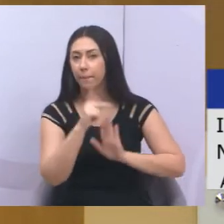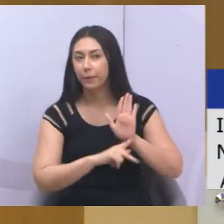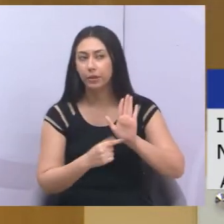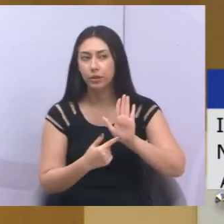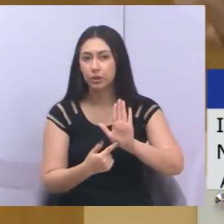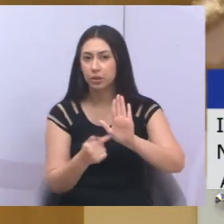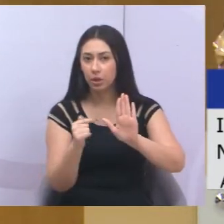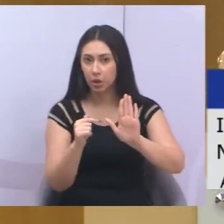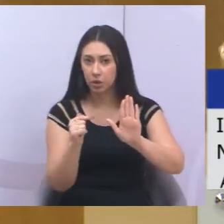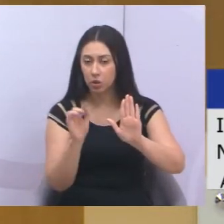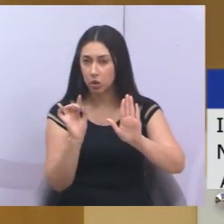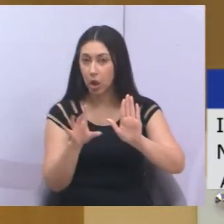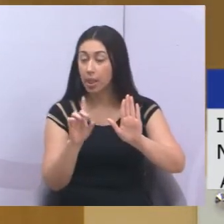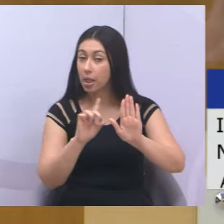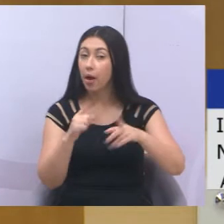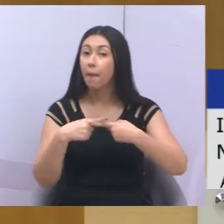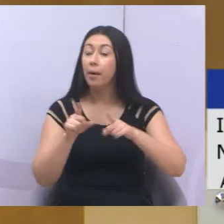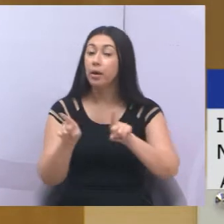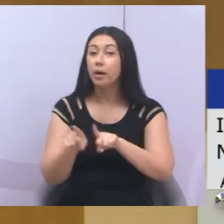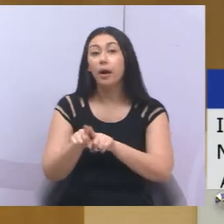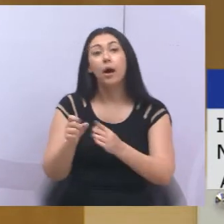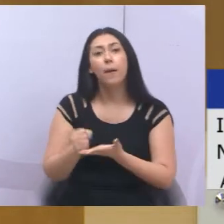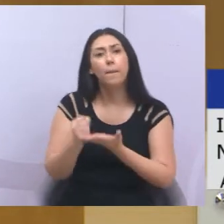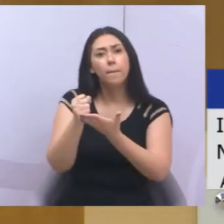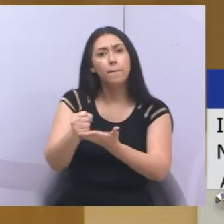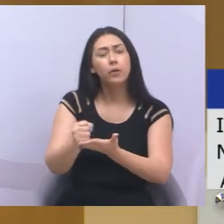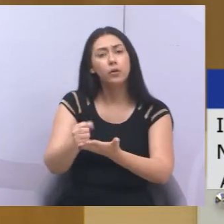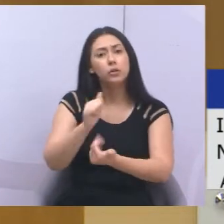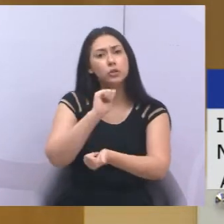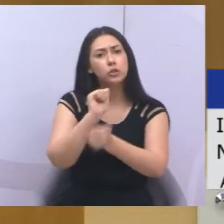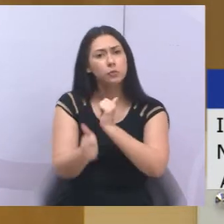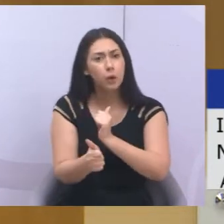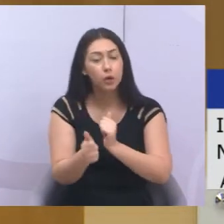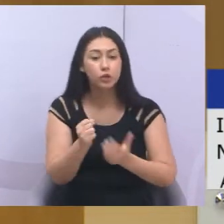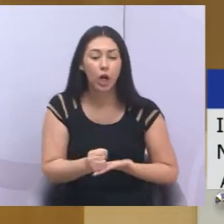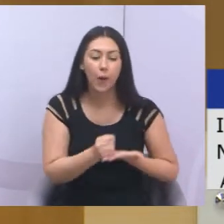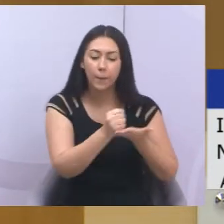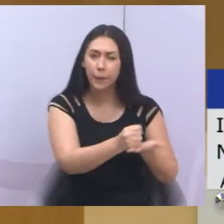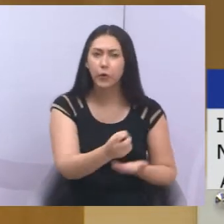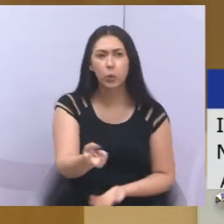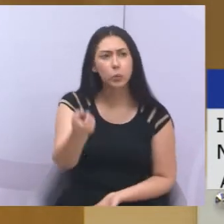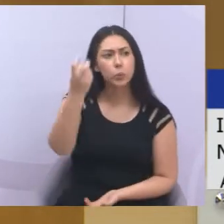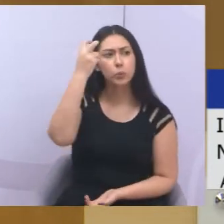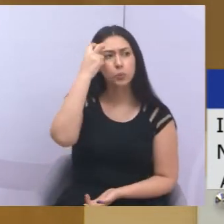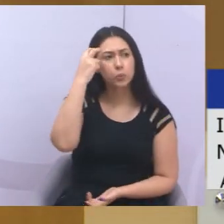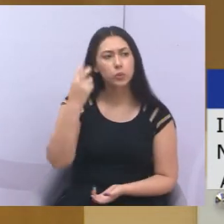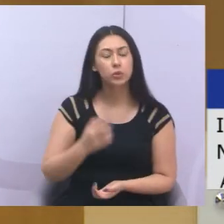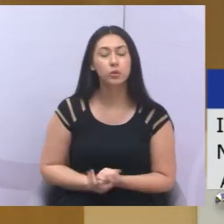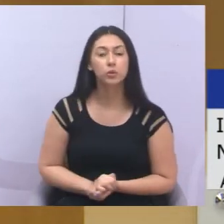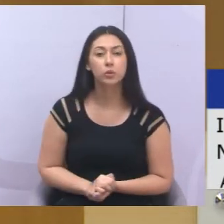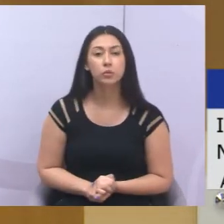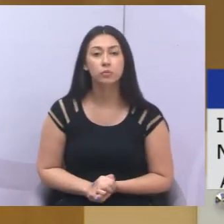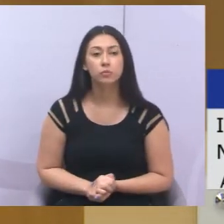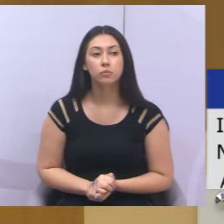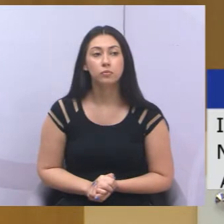projeto, mas também incentiva ao esporte, incentiva a cultura.